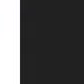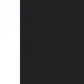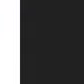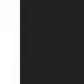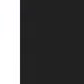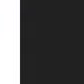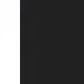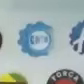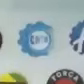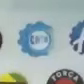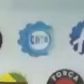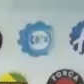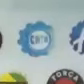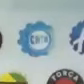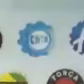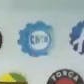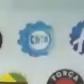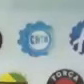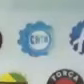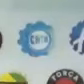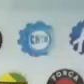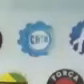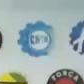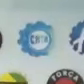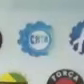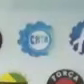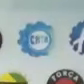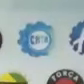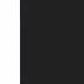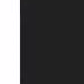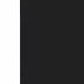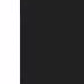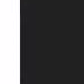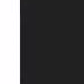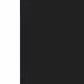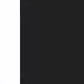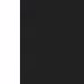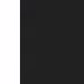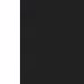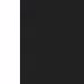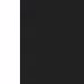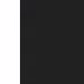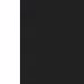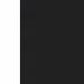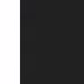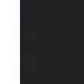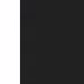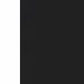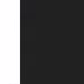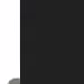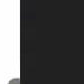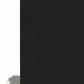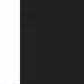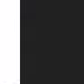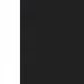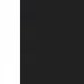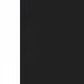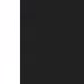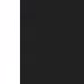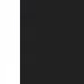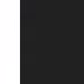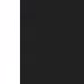de solidariedade da família, com apoio ao sindicato, apoio aos seus companheiros. Vou te